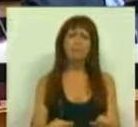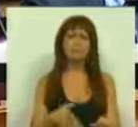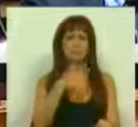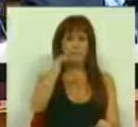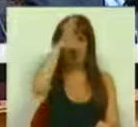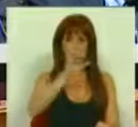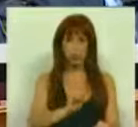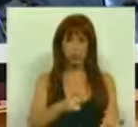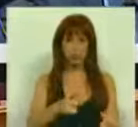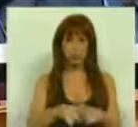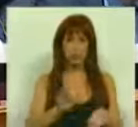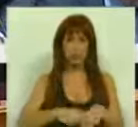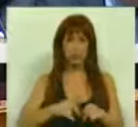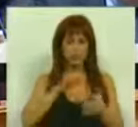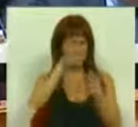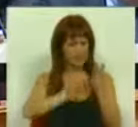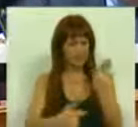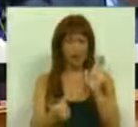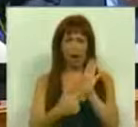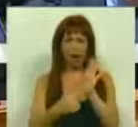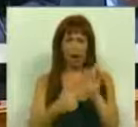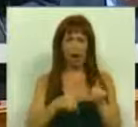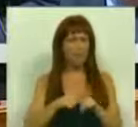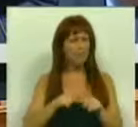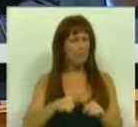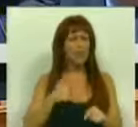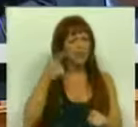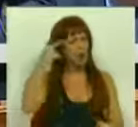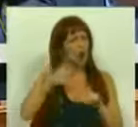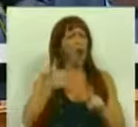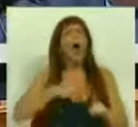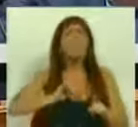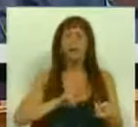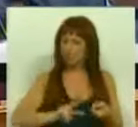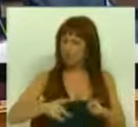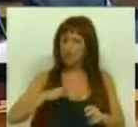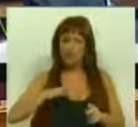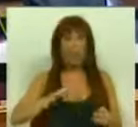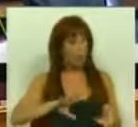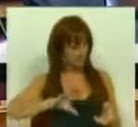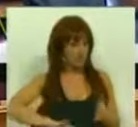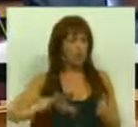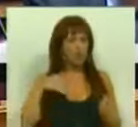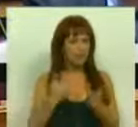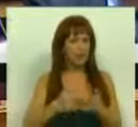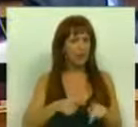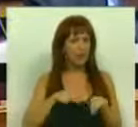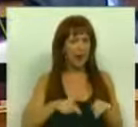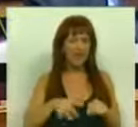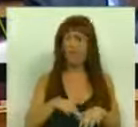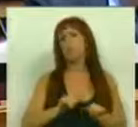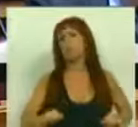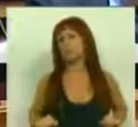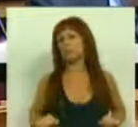dizendo que o Governo, com este texto, com este intento, quer corrigir as condições que levaram a